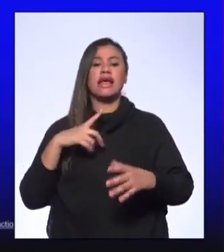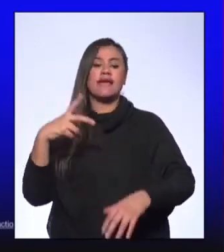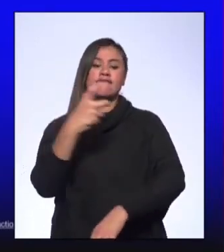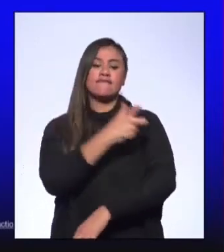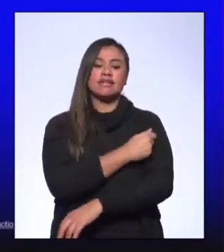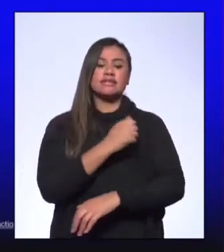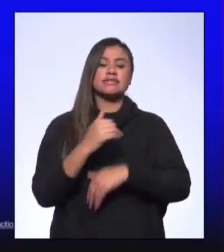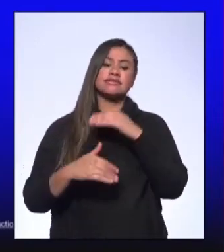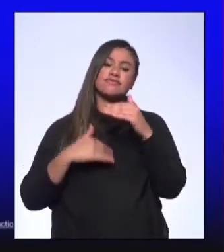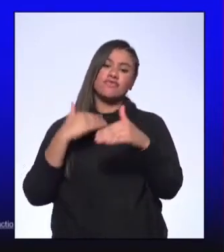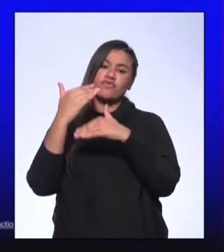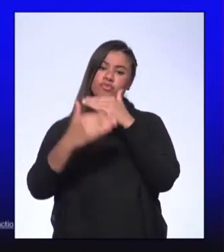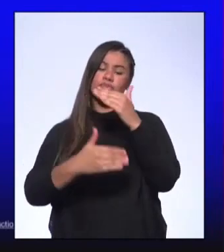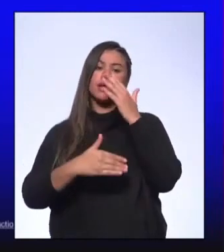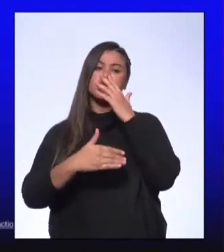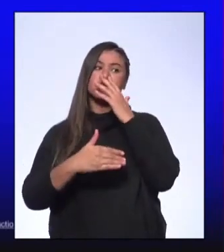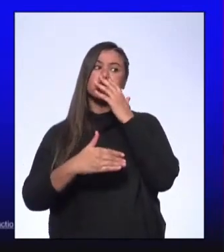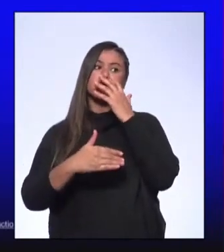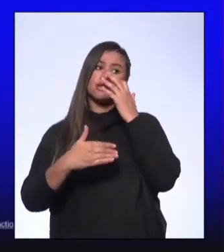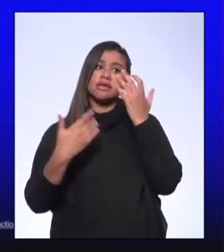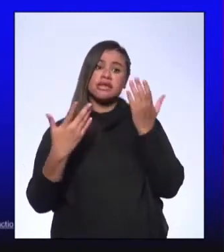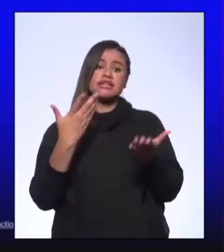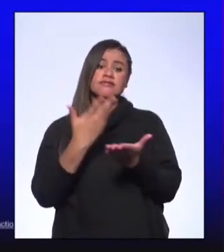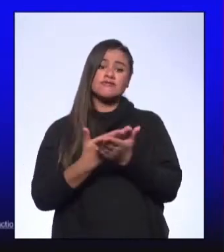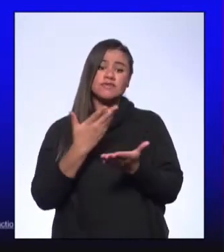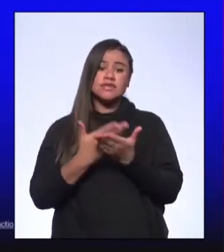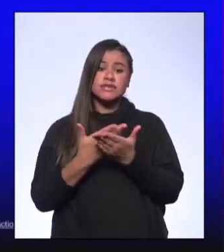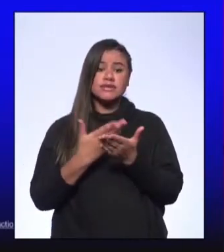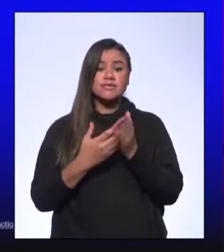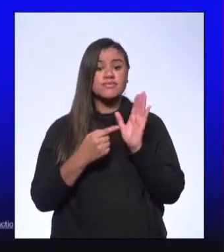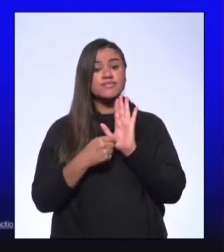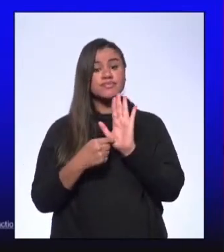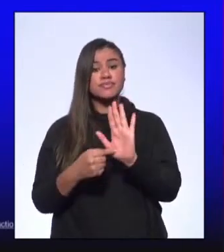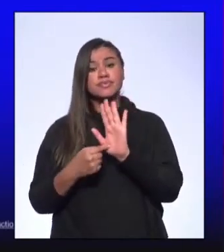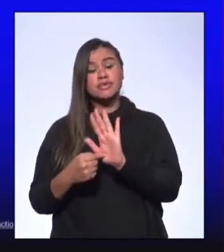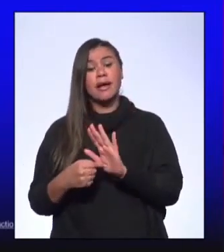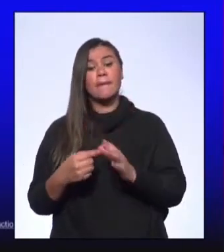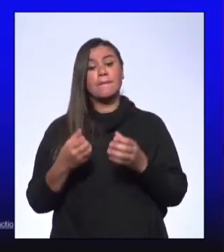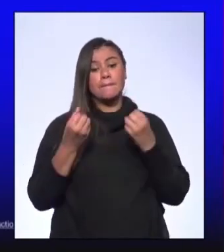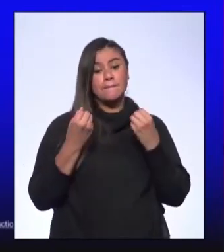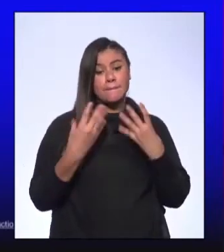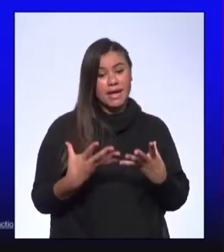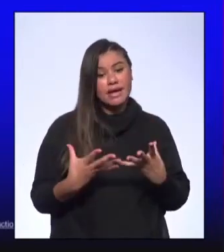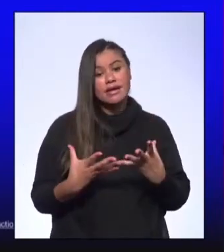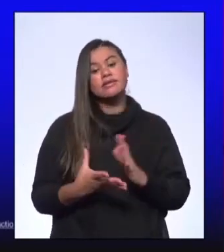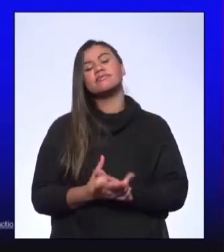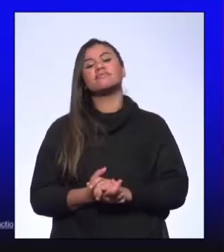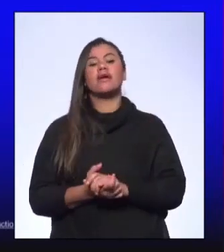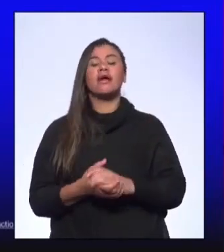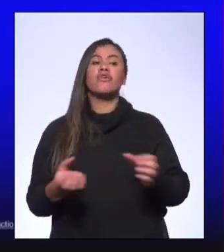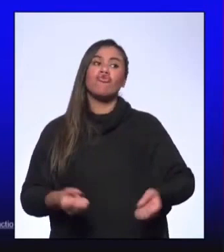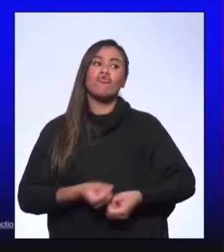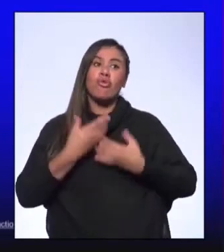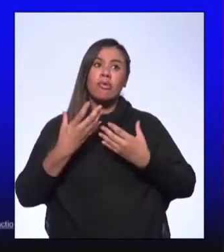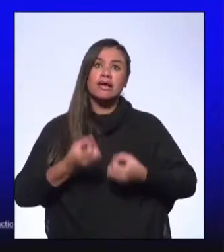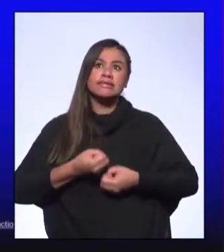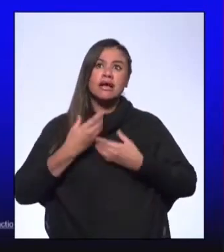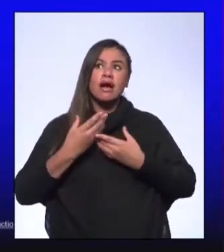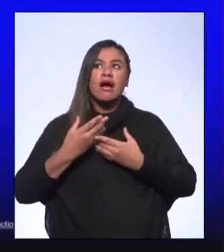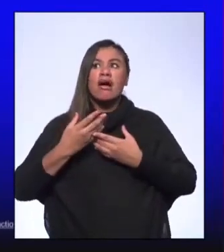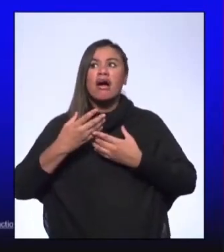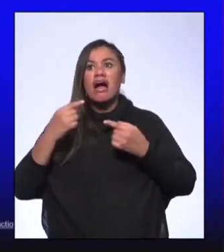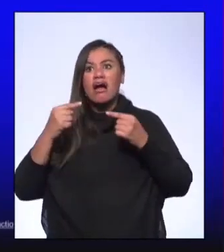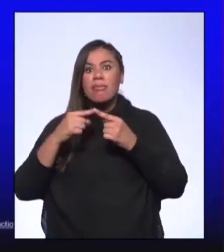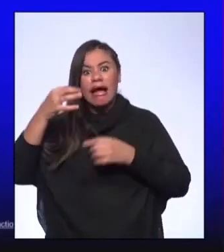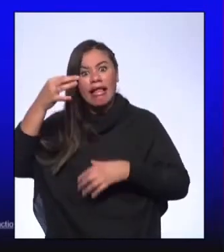Vacinas candidatas, cujos estudos até agora têm se mostrado promissores. Não há nenhum dado de eficácia ainda, ao contrário do que eu